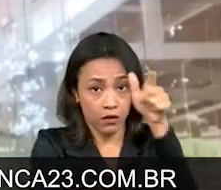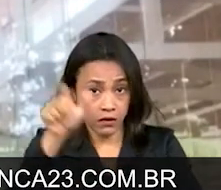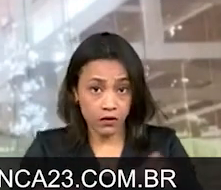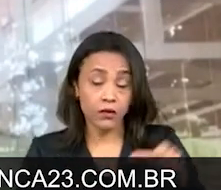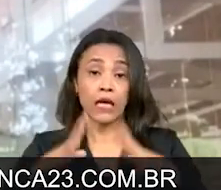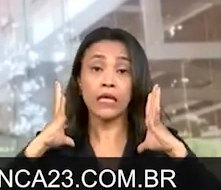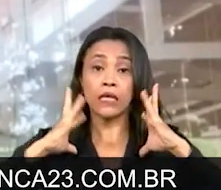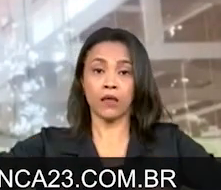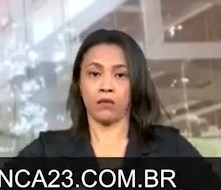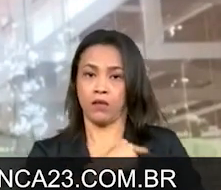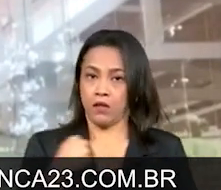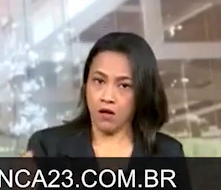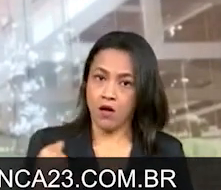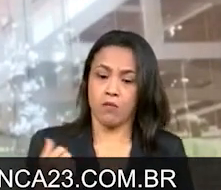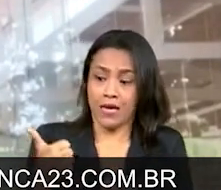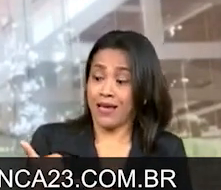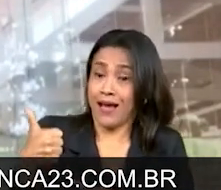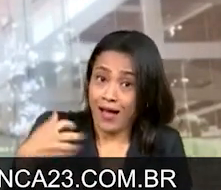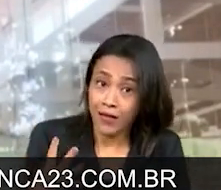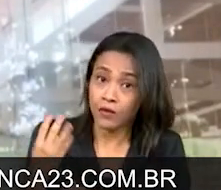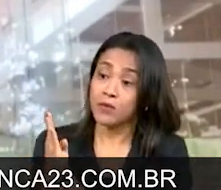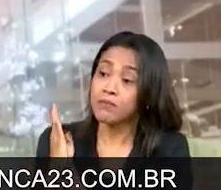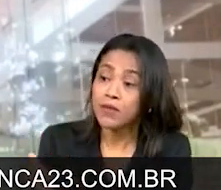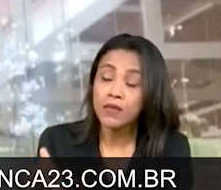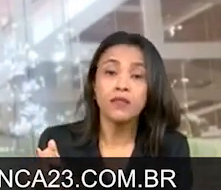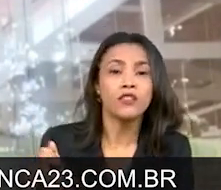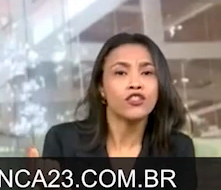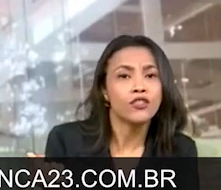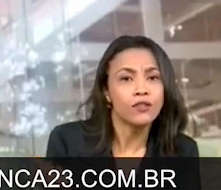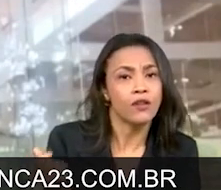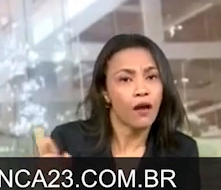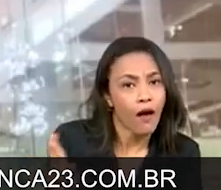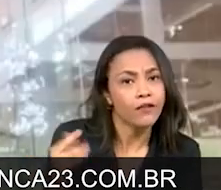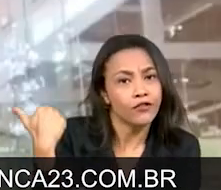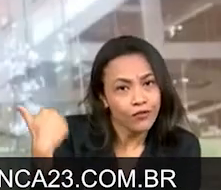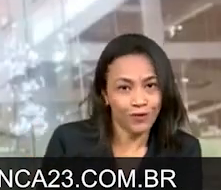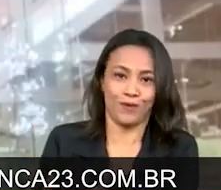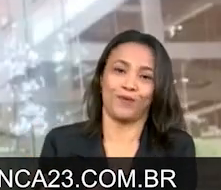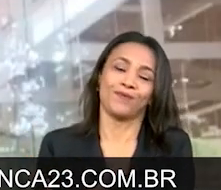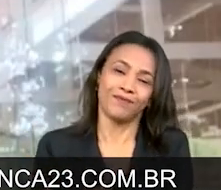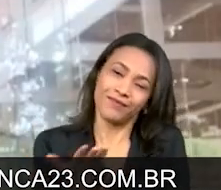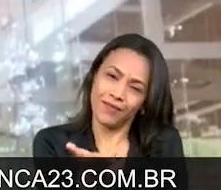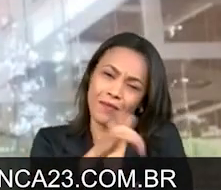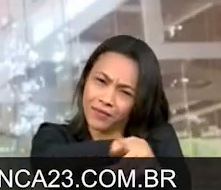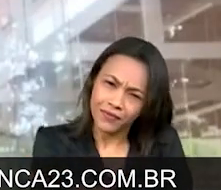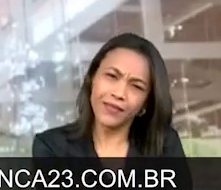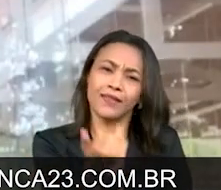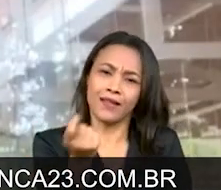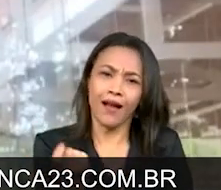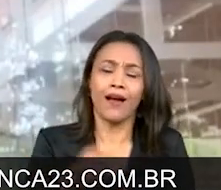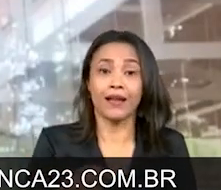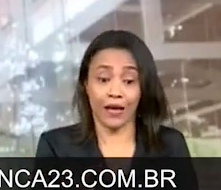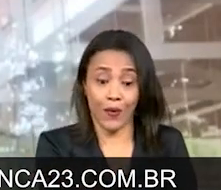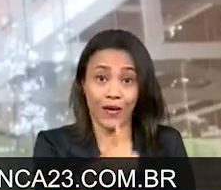total de mais de 14 bilhões de reais convertidos em desconto. Aproveitar aí que tem ainda a parcela